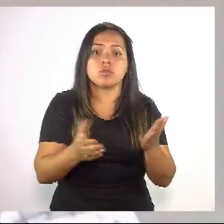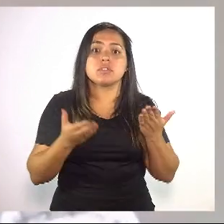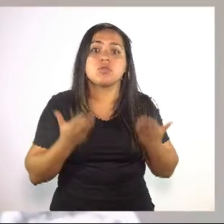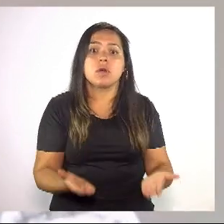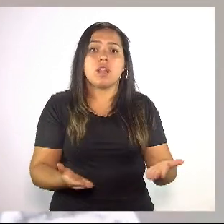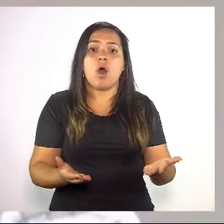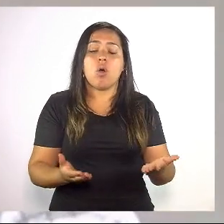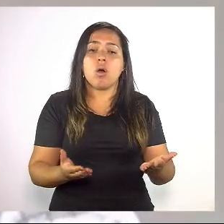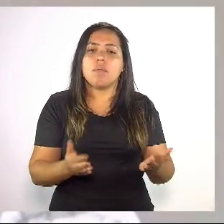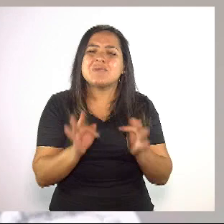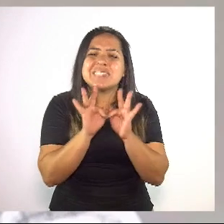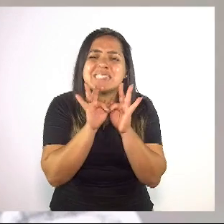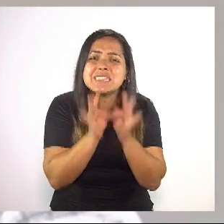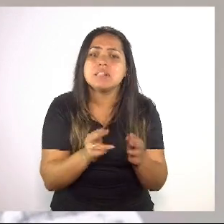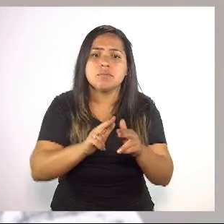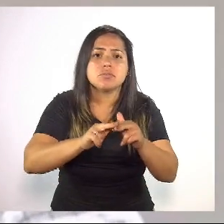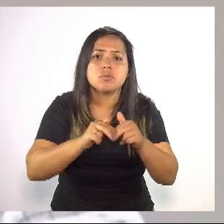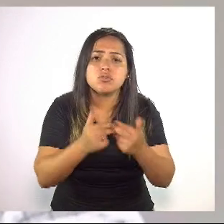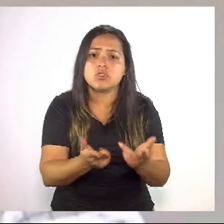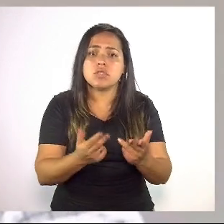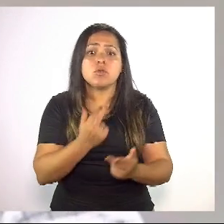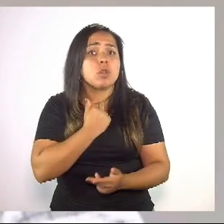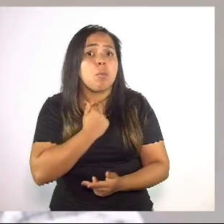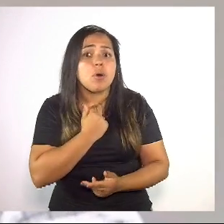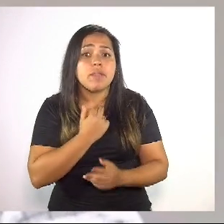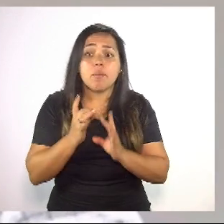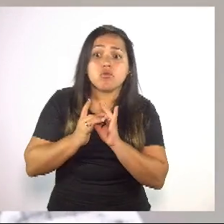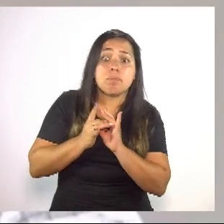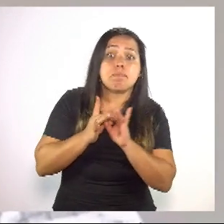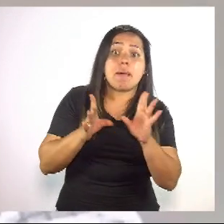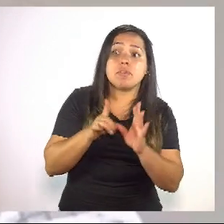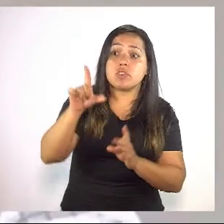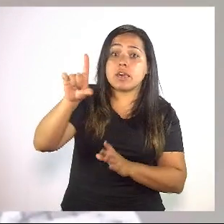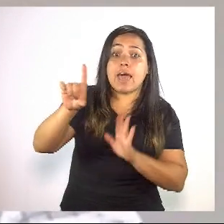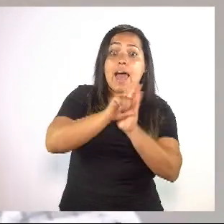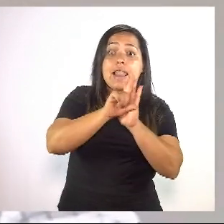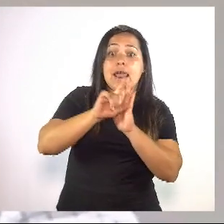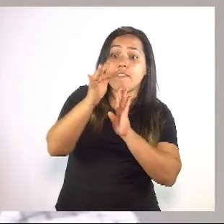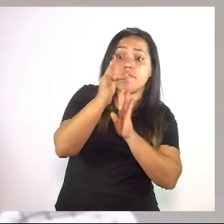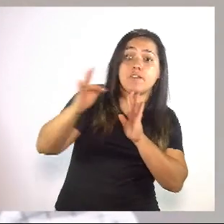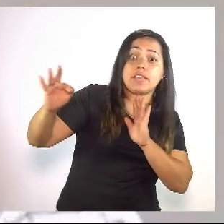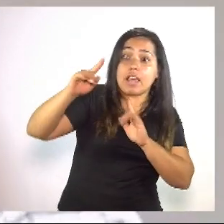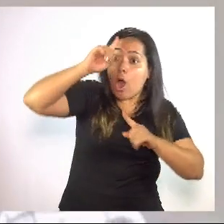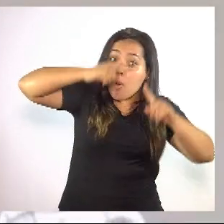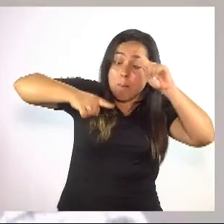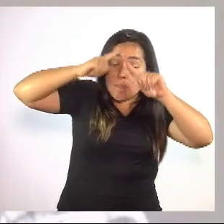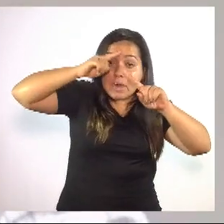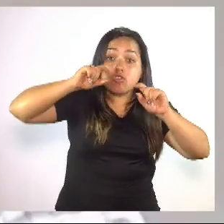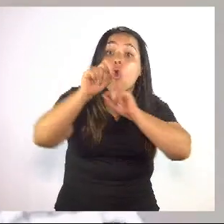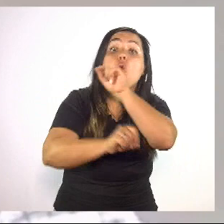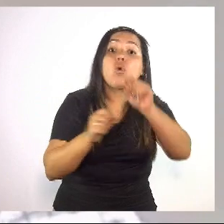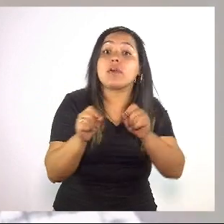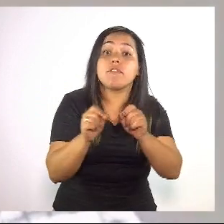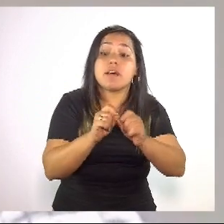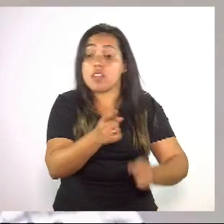Nós não podemos permitir que a União nos diga o que nós devemos fazer com nossas receitas. Observem, ainda